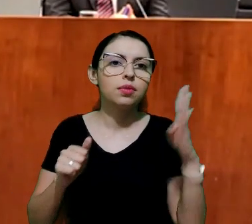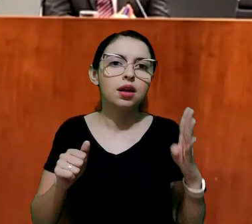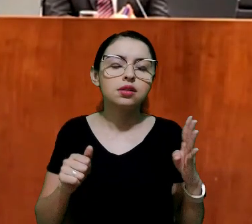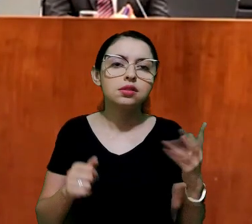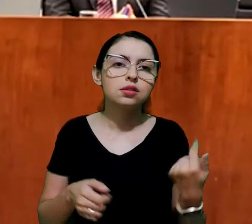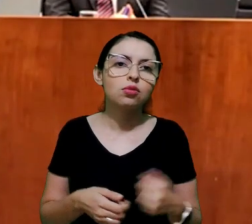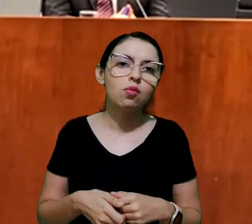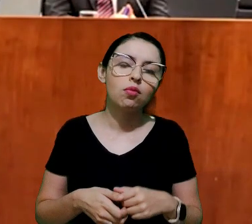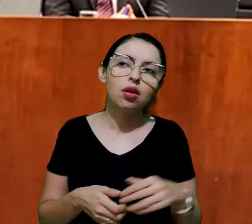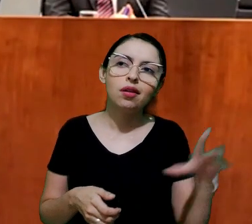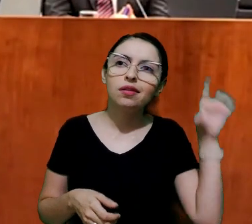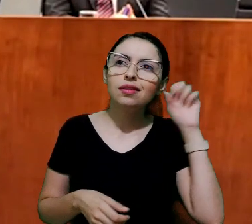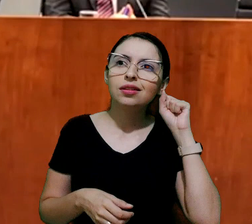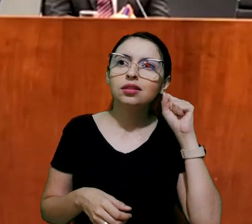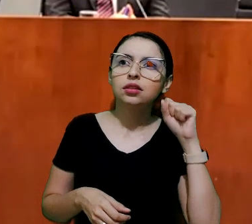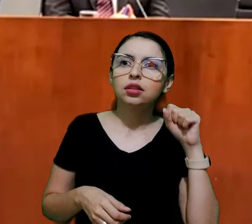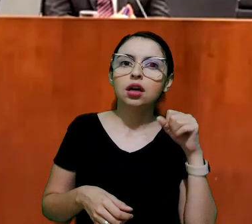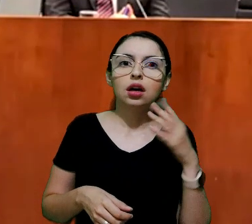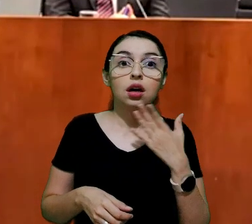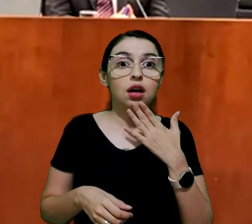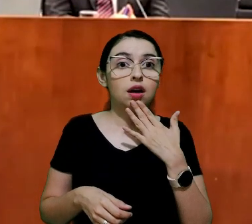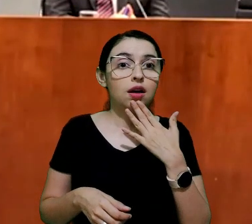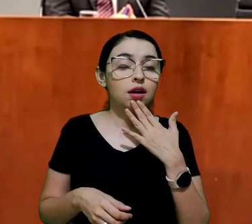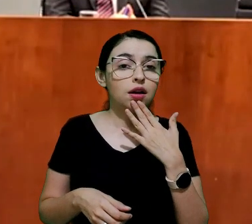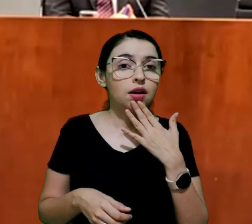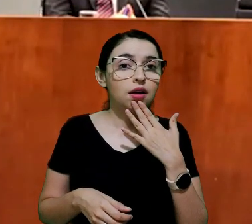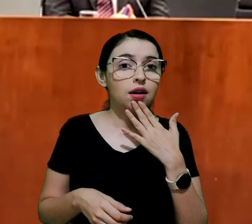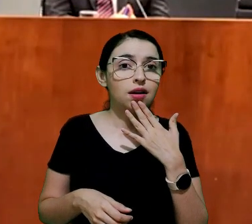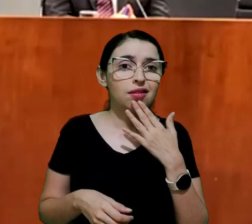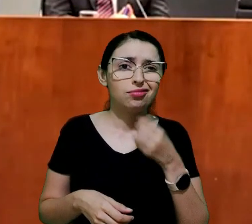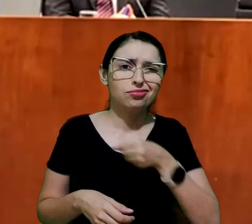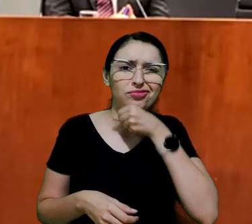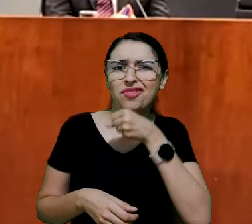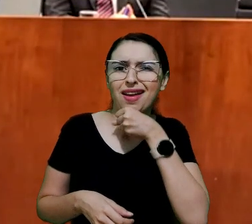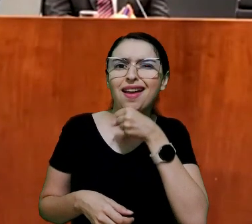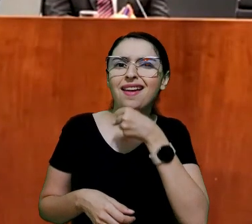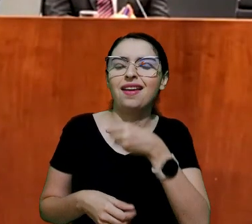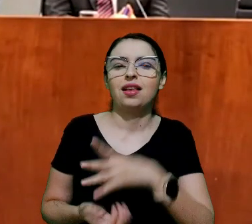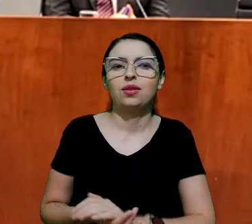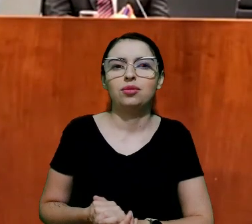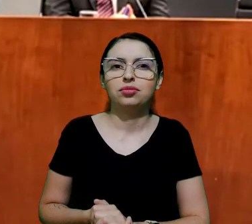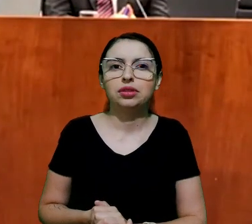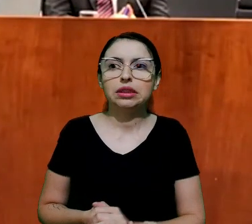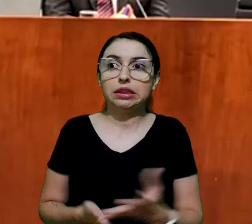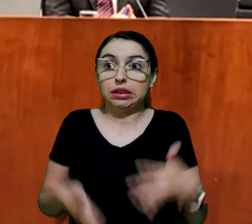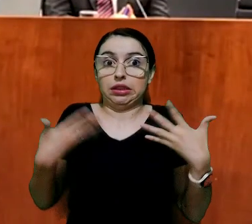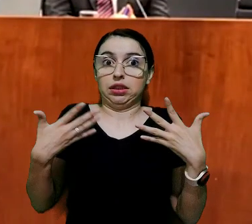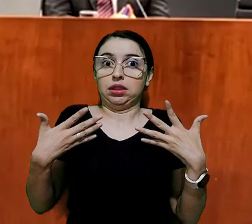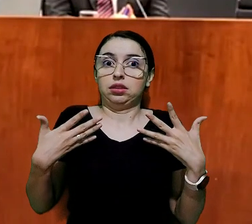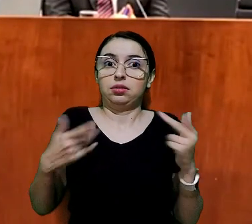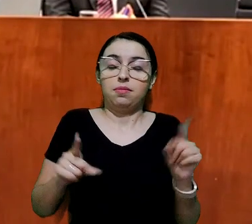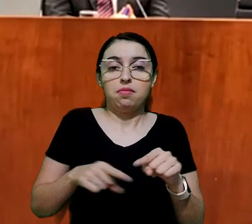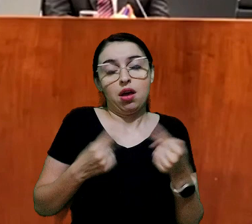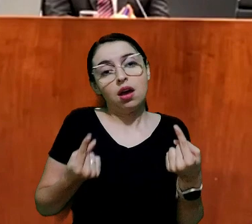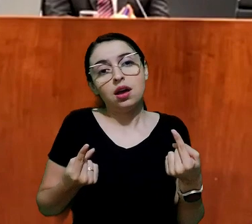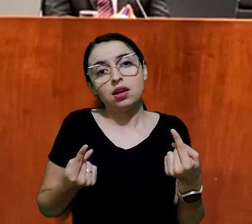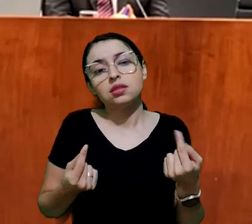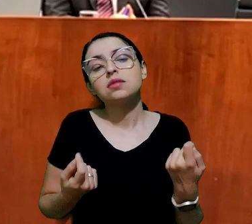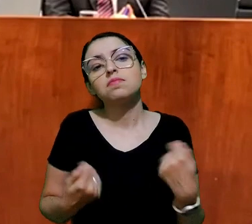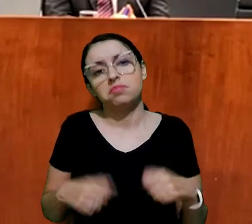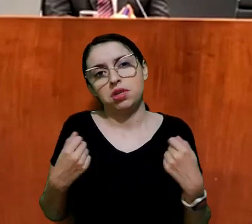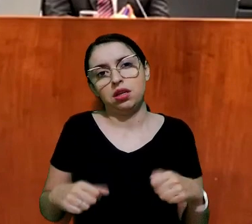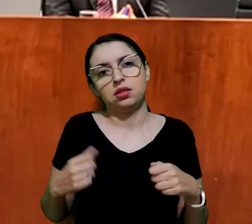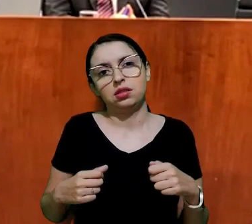soar como algo de uma velharia assustadora. Mas há momentos que nós